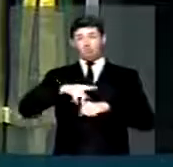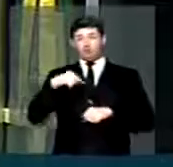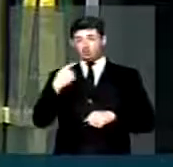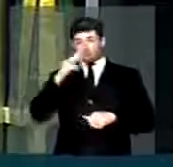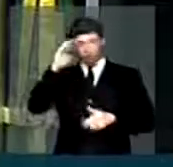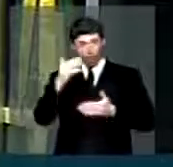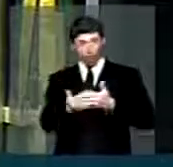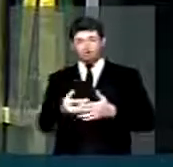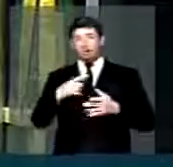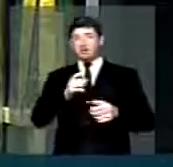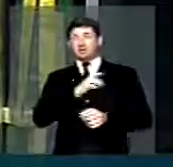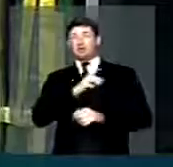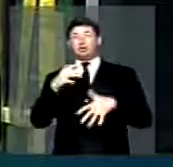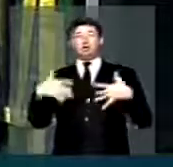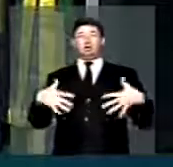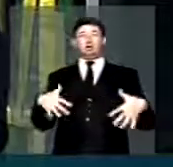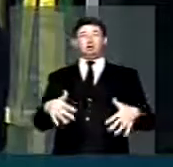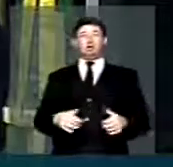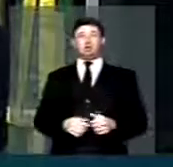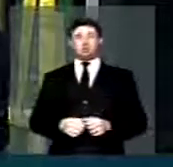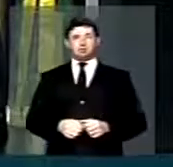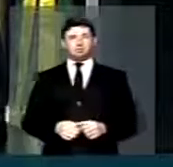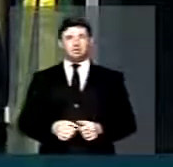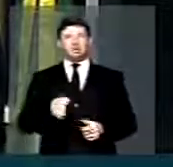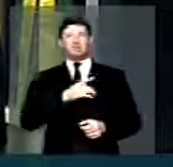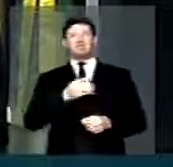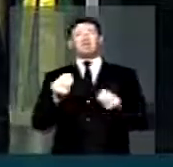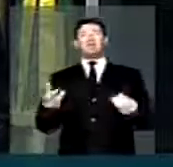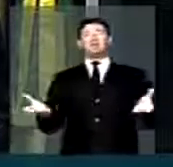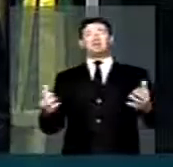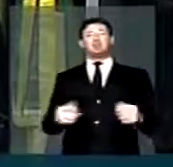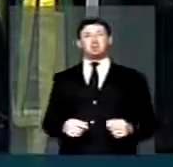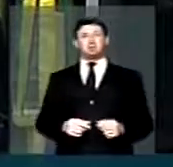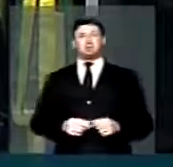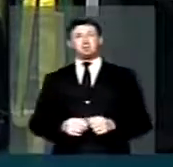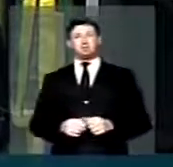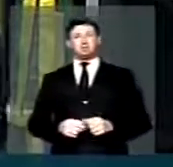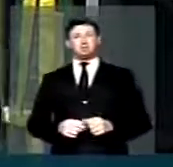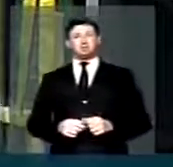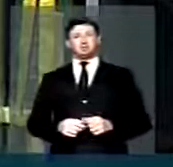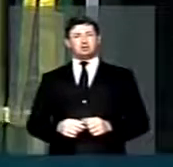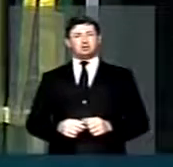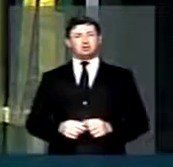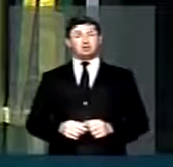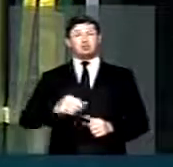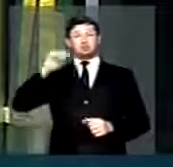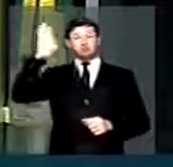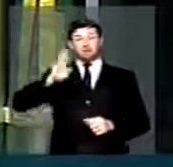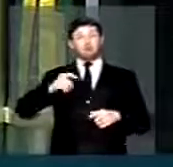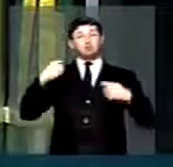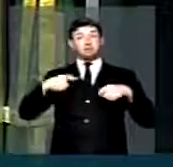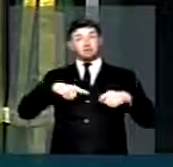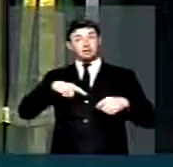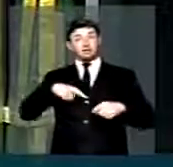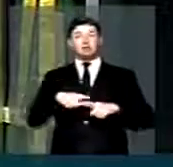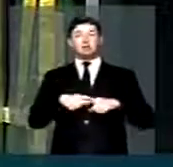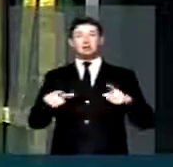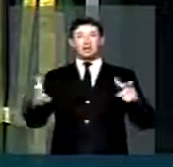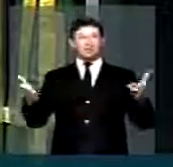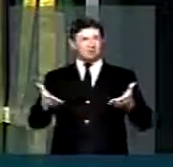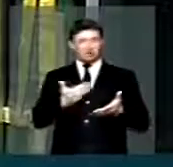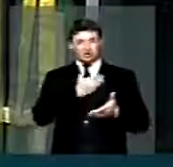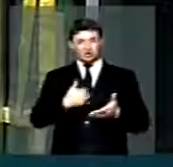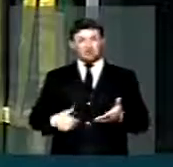medo do capital internacional. Que medo que é esse? O Brasil precisa ter isso, mas o atual